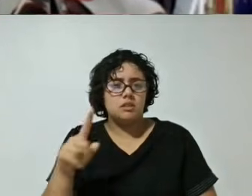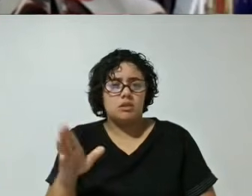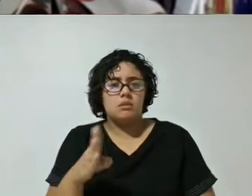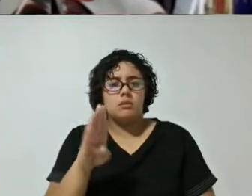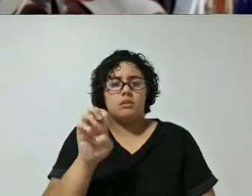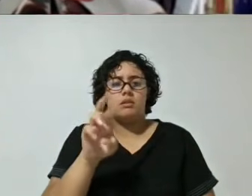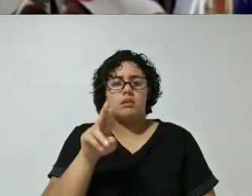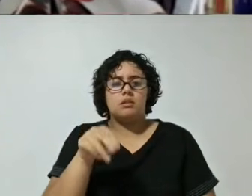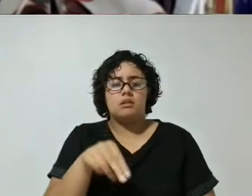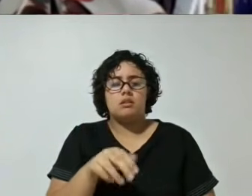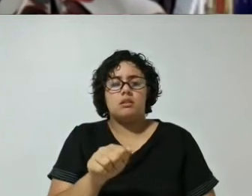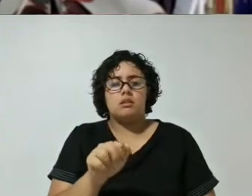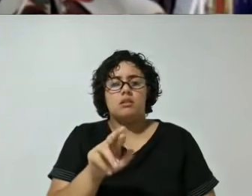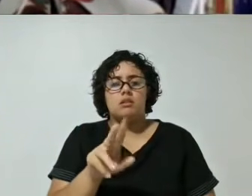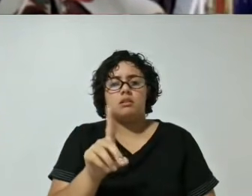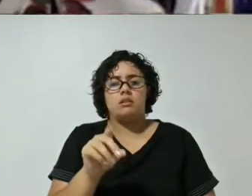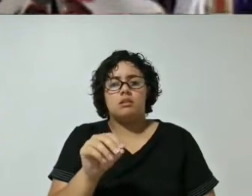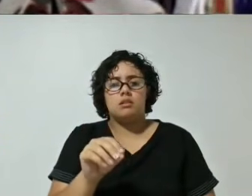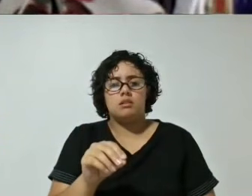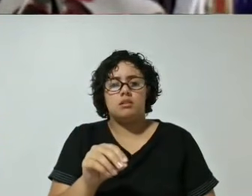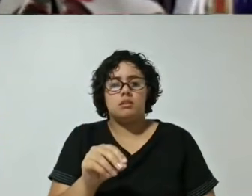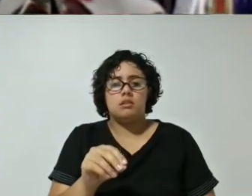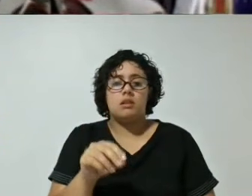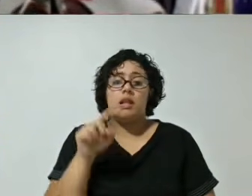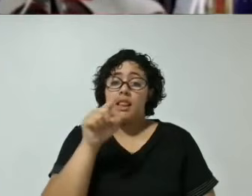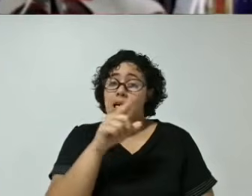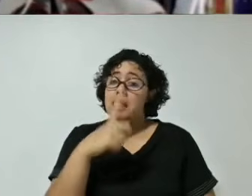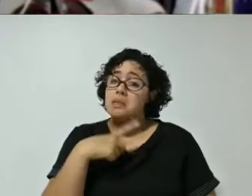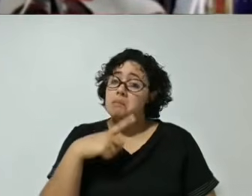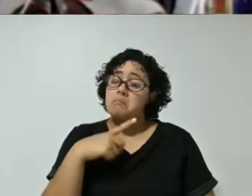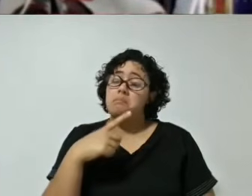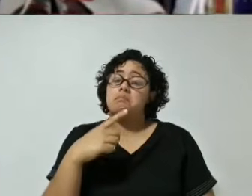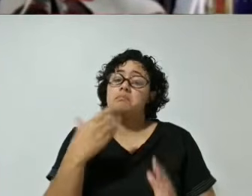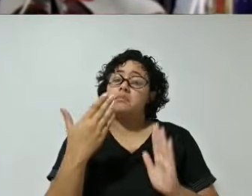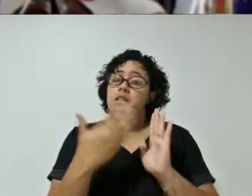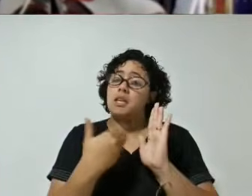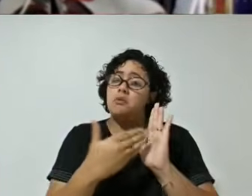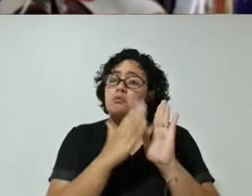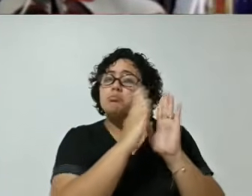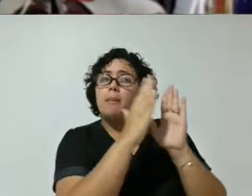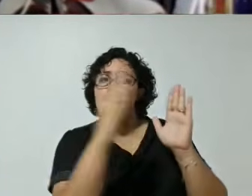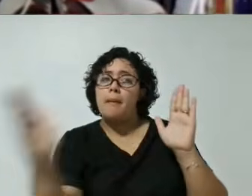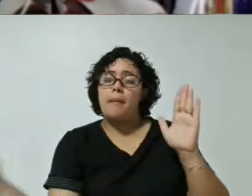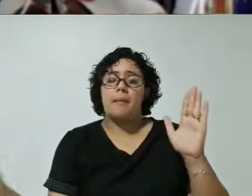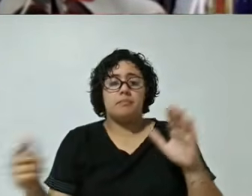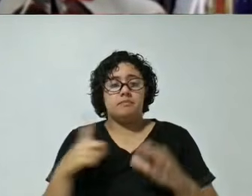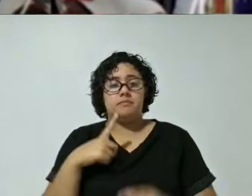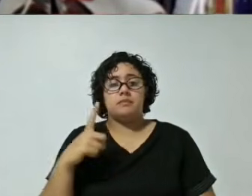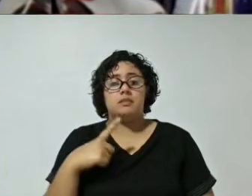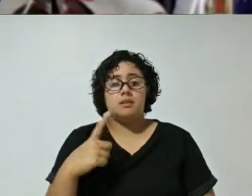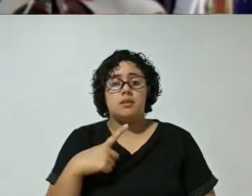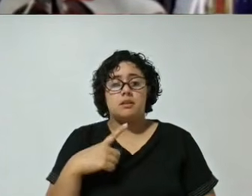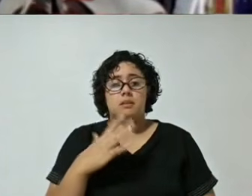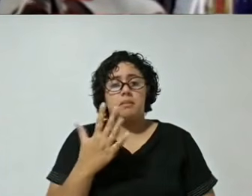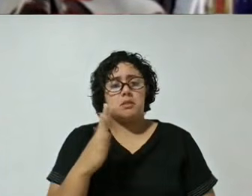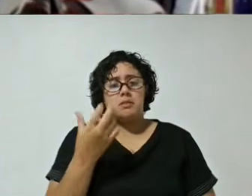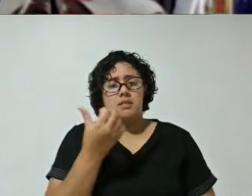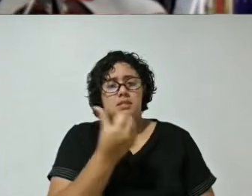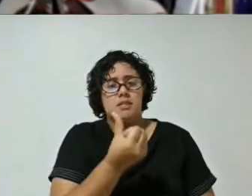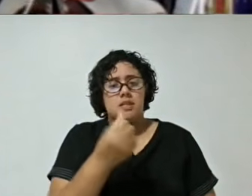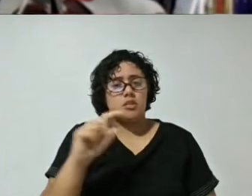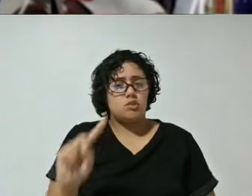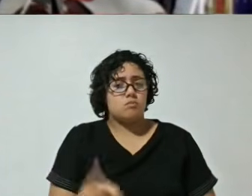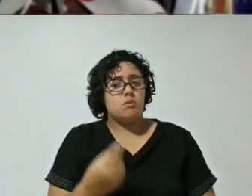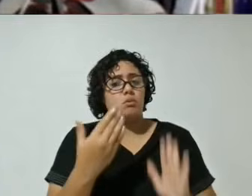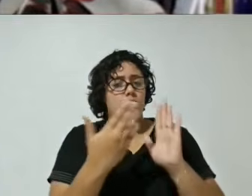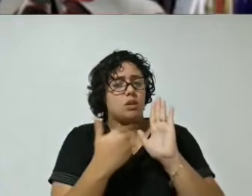No Centro Cultural funcionava a biblioteca. Essa biblioteca ela tinha mais ou menos cerca de 6.000 títulos.